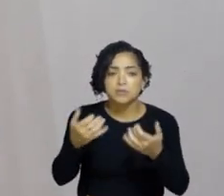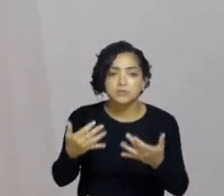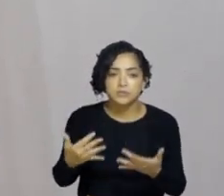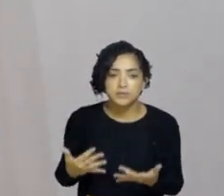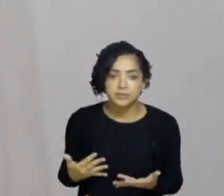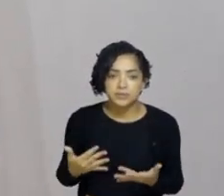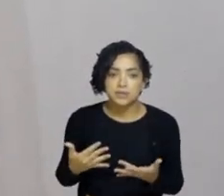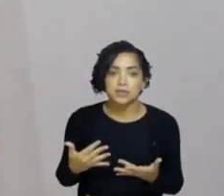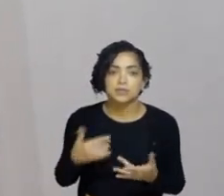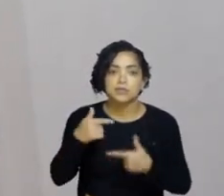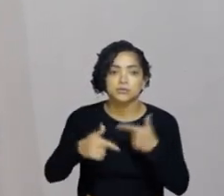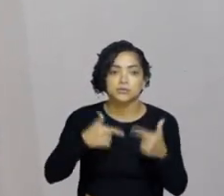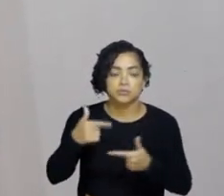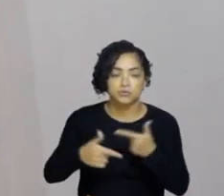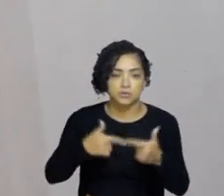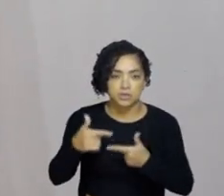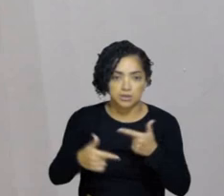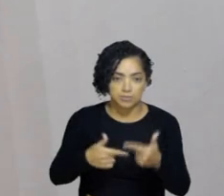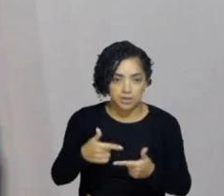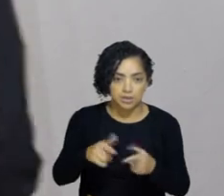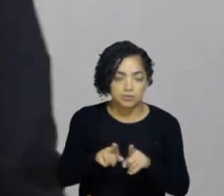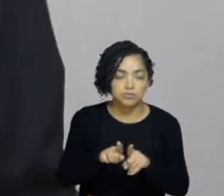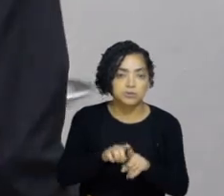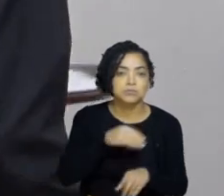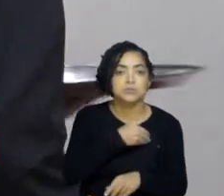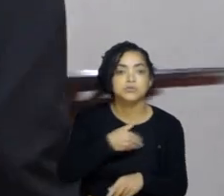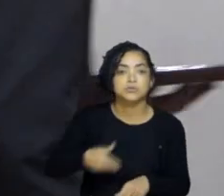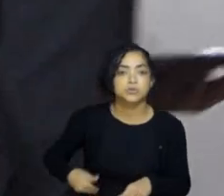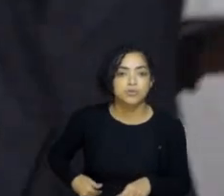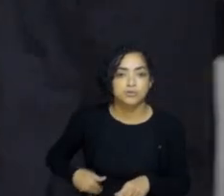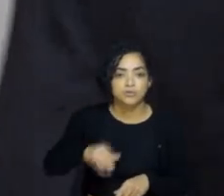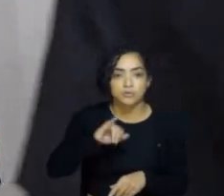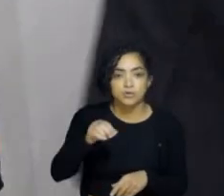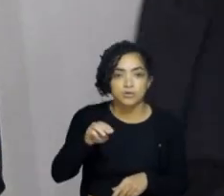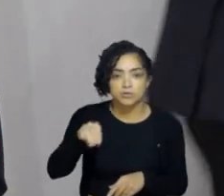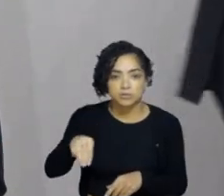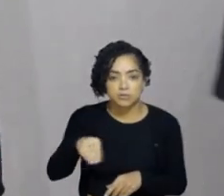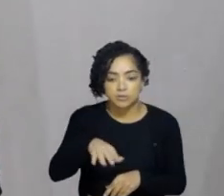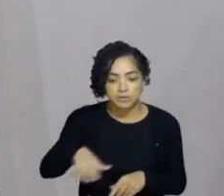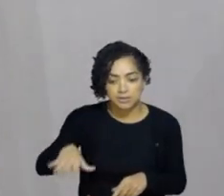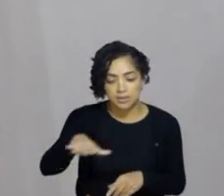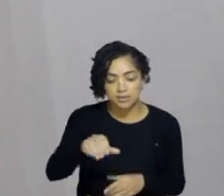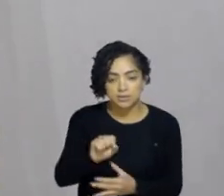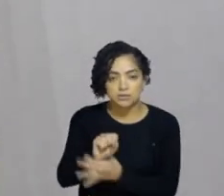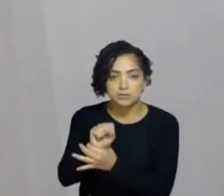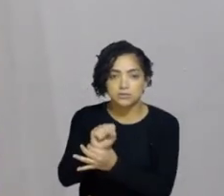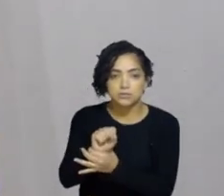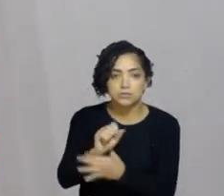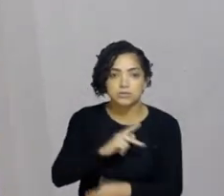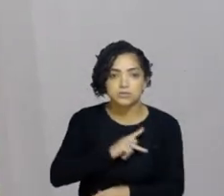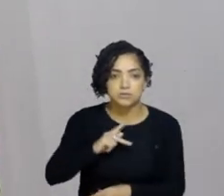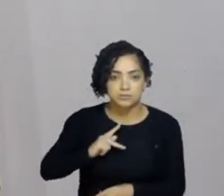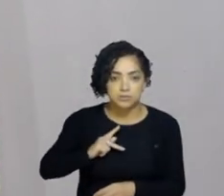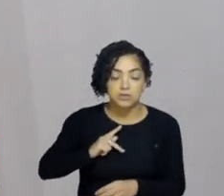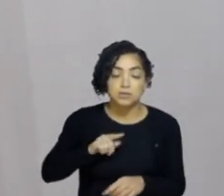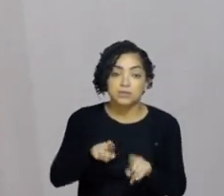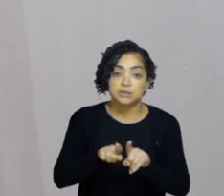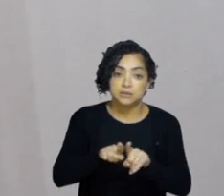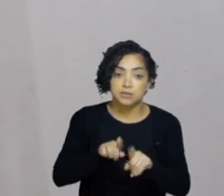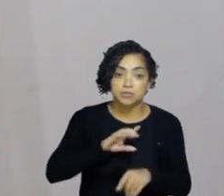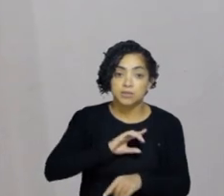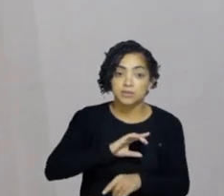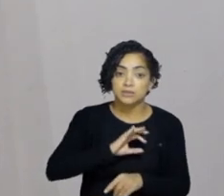atuação do governo Jorginho na área da segurança pública, em especial na área da Polícia Civil de